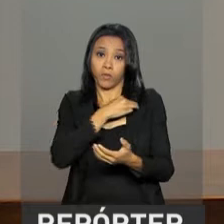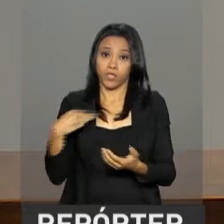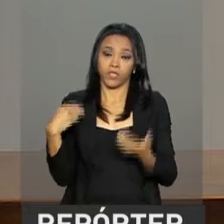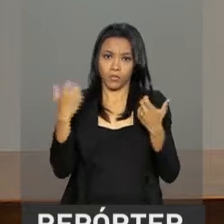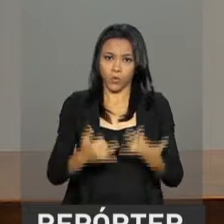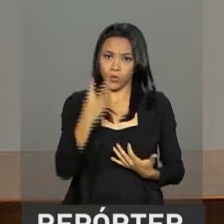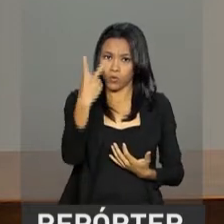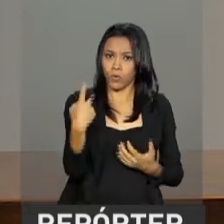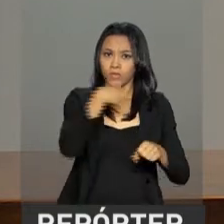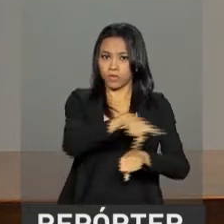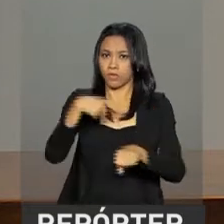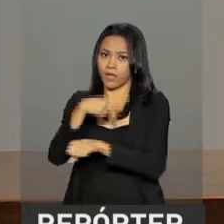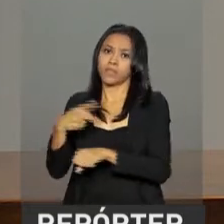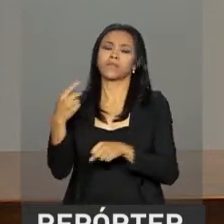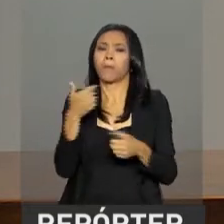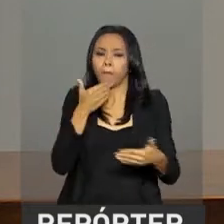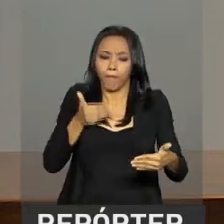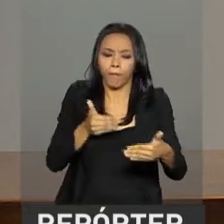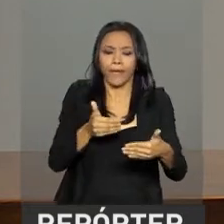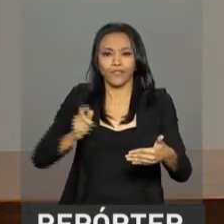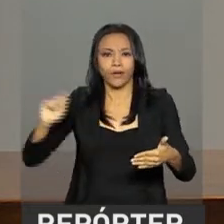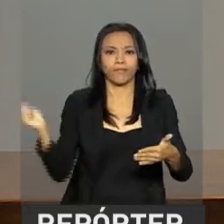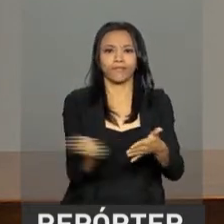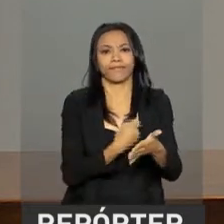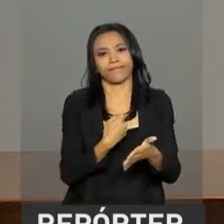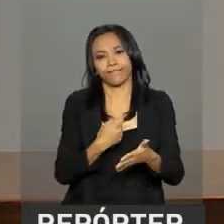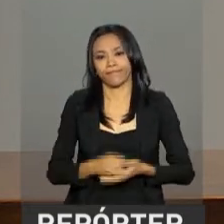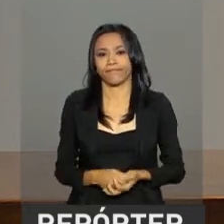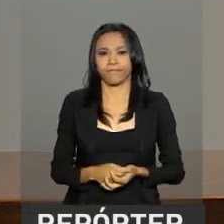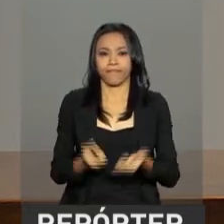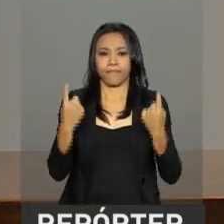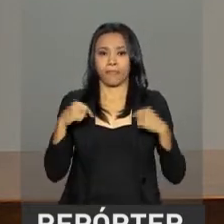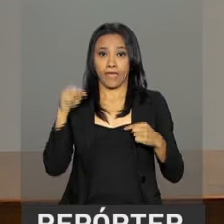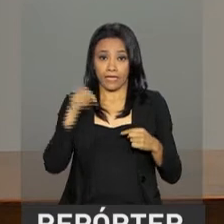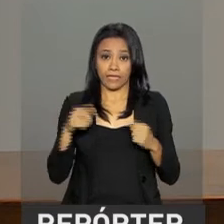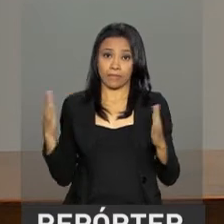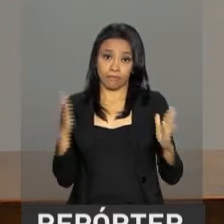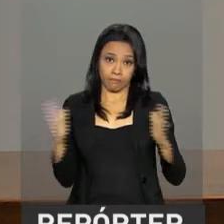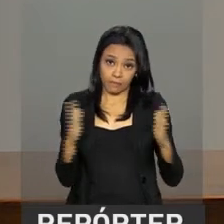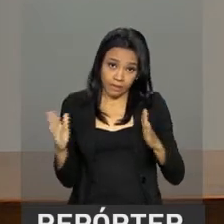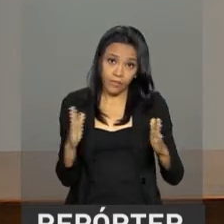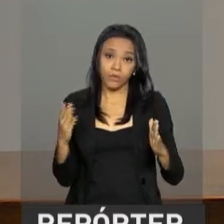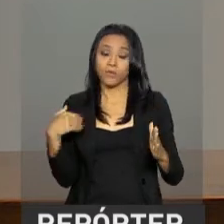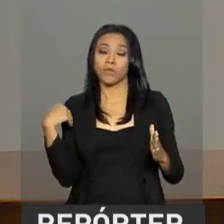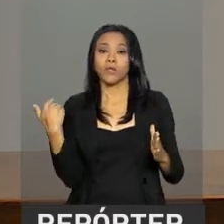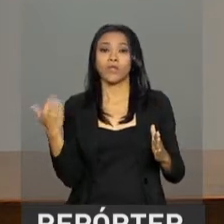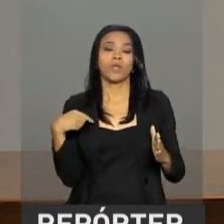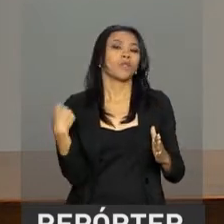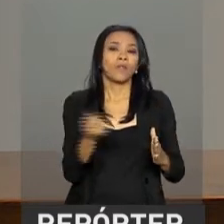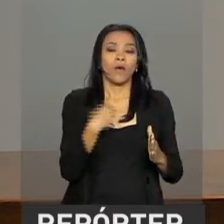estão perto de fechar um acordo neste período nós buscamos dinamizar a